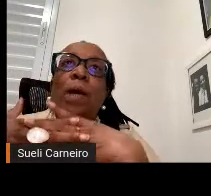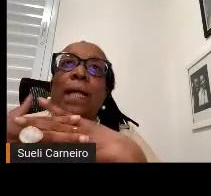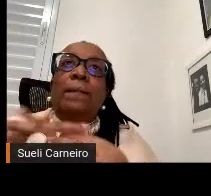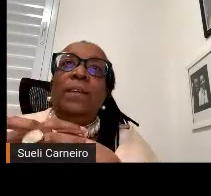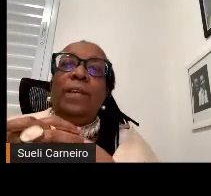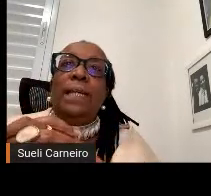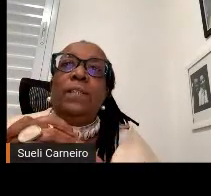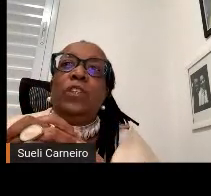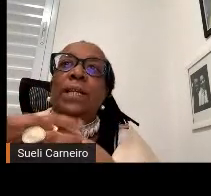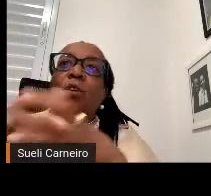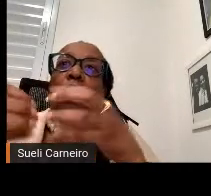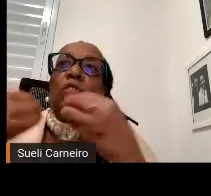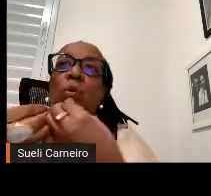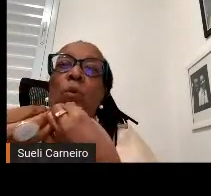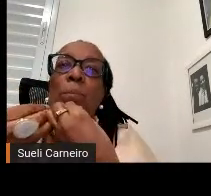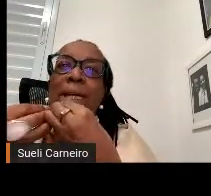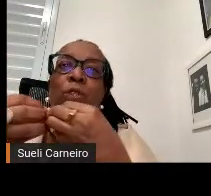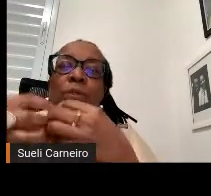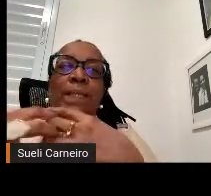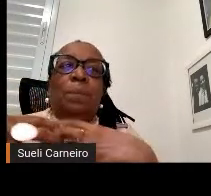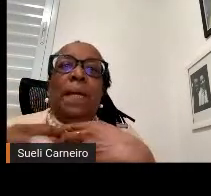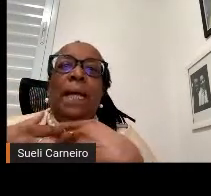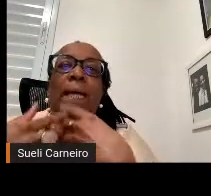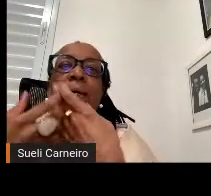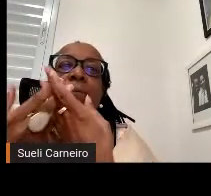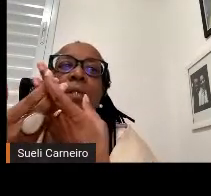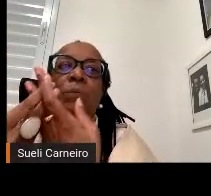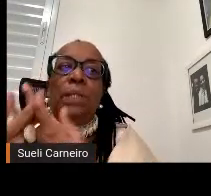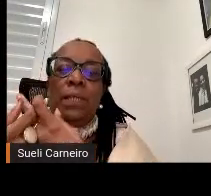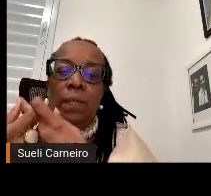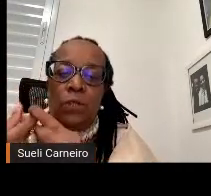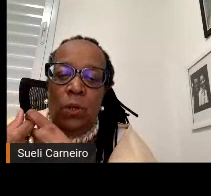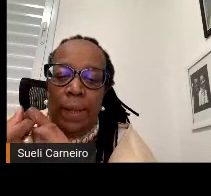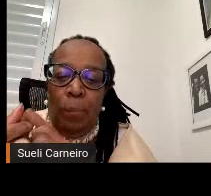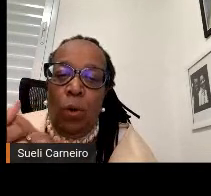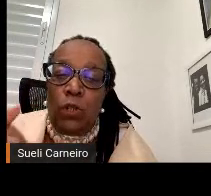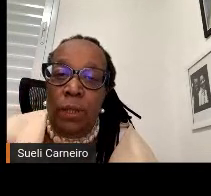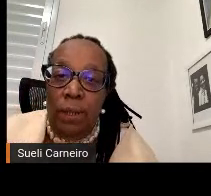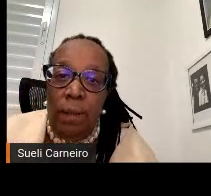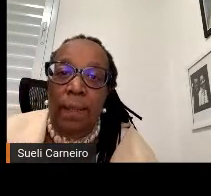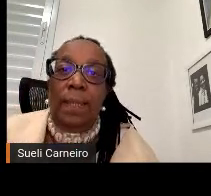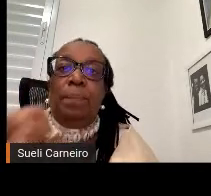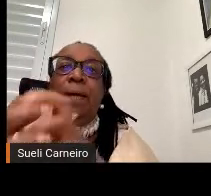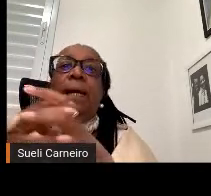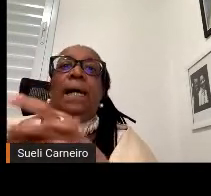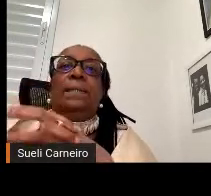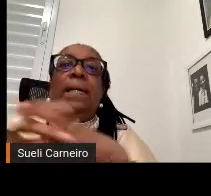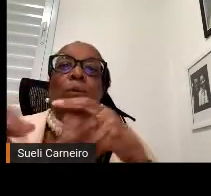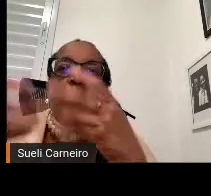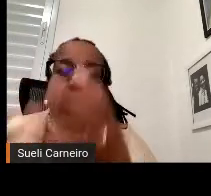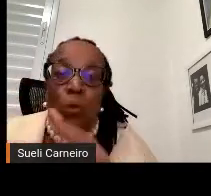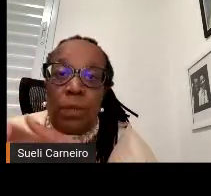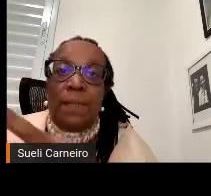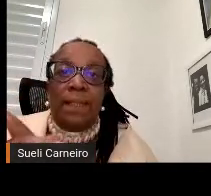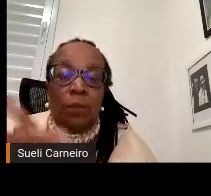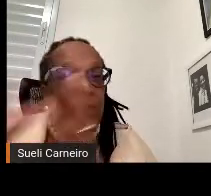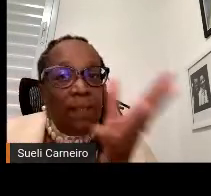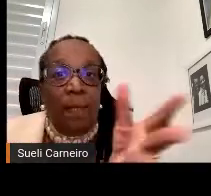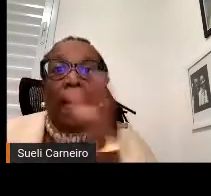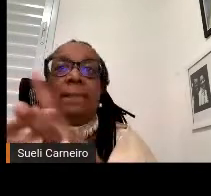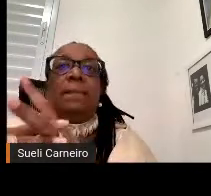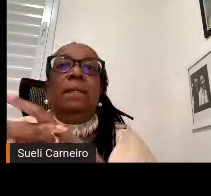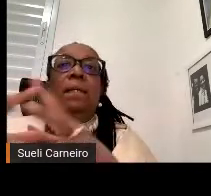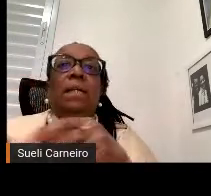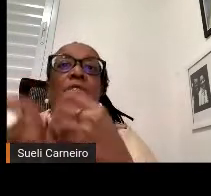Mas quando ela teve aquele diagnóstico, o médico disse para ela: a senhora pode ir para casa, e quando aconteceu